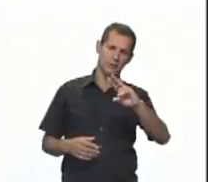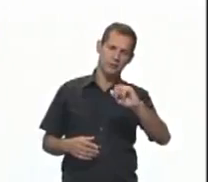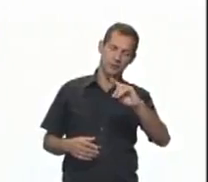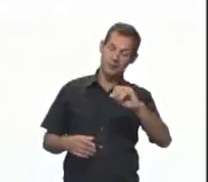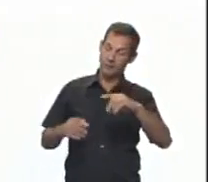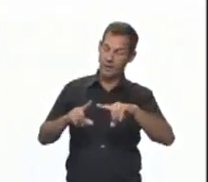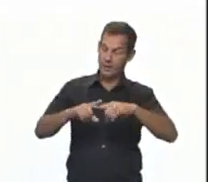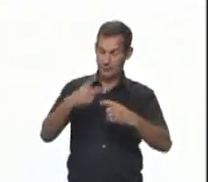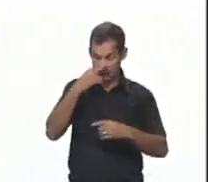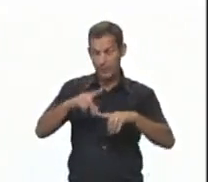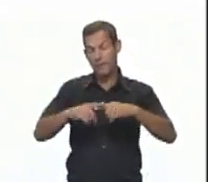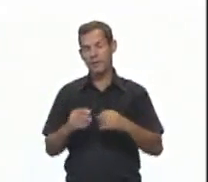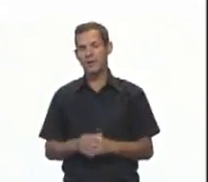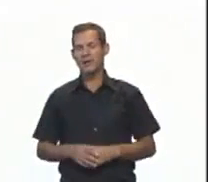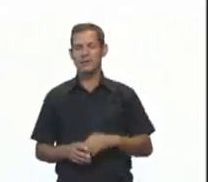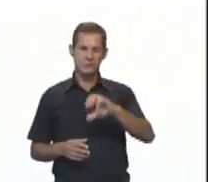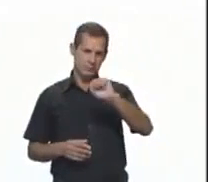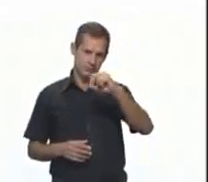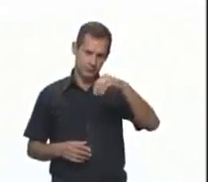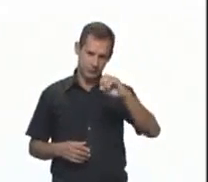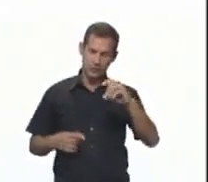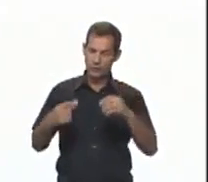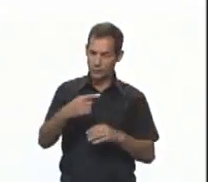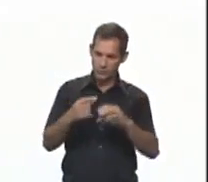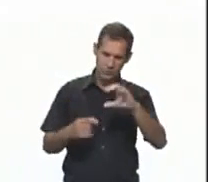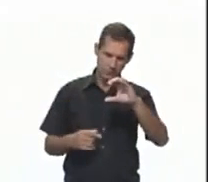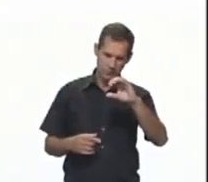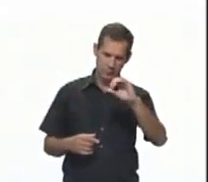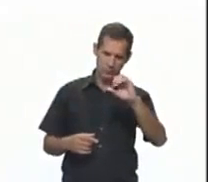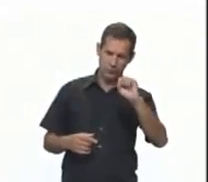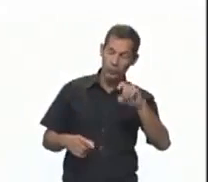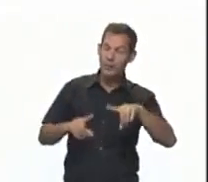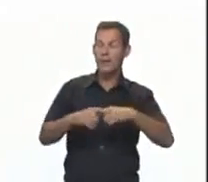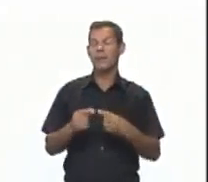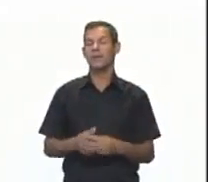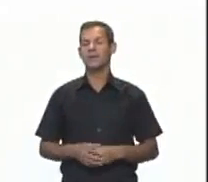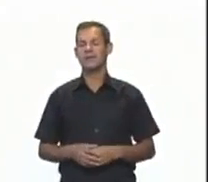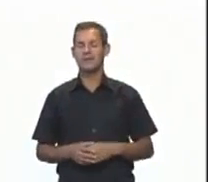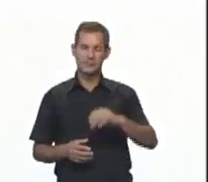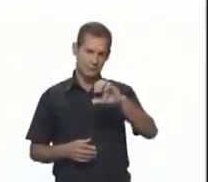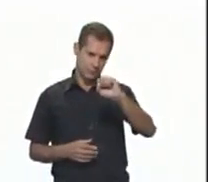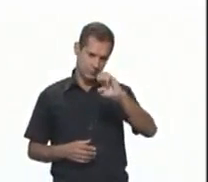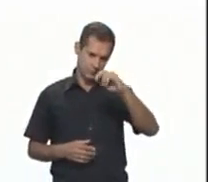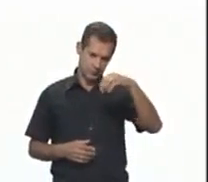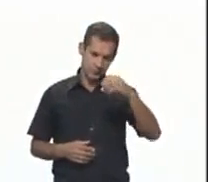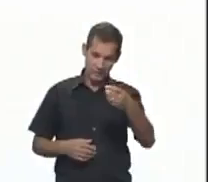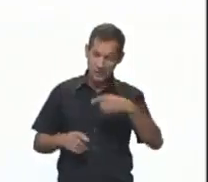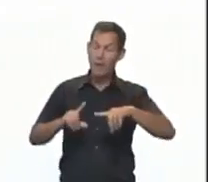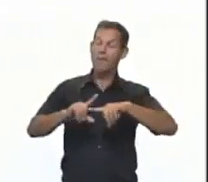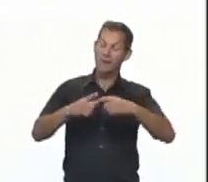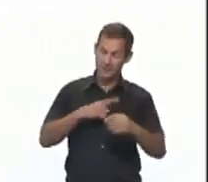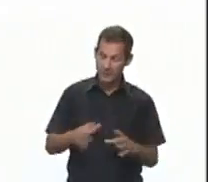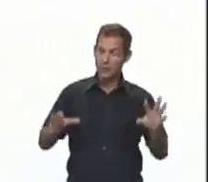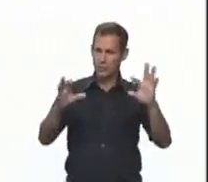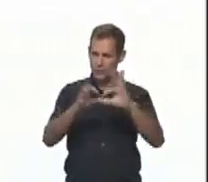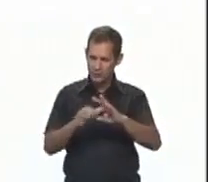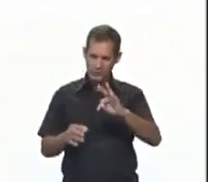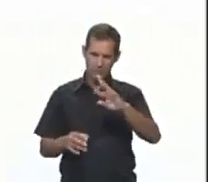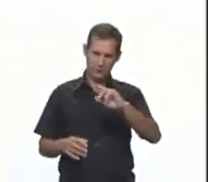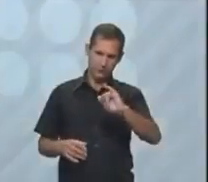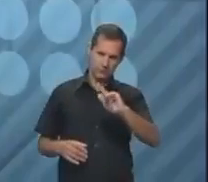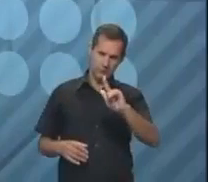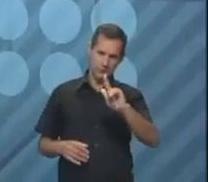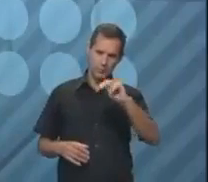seno é menos cosseno e a integral de cosseno é seno de x. Há outras integrais trigonométricas,